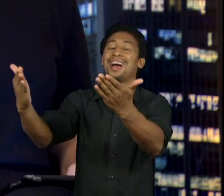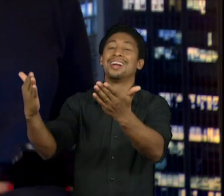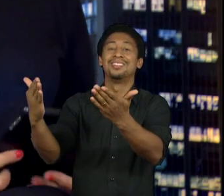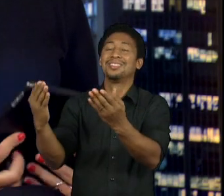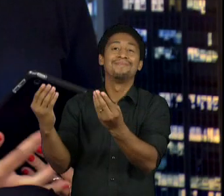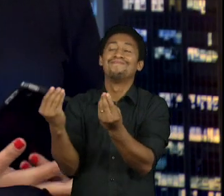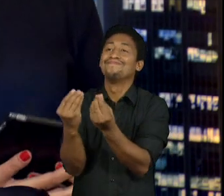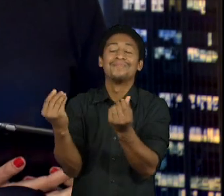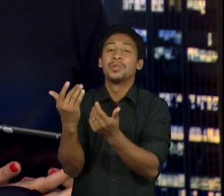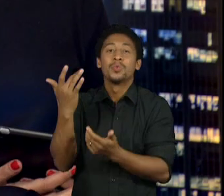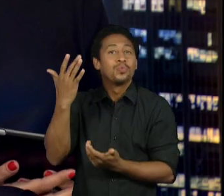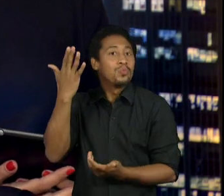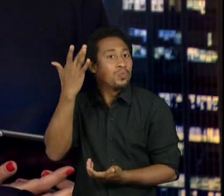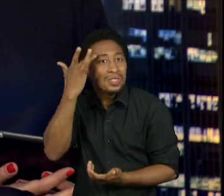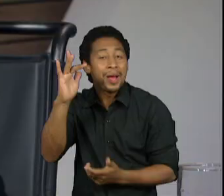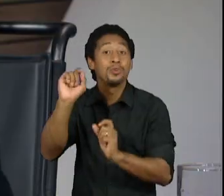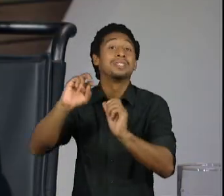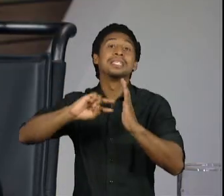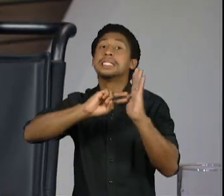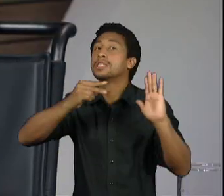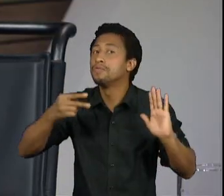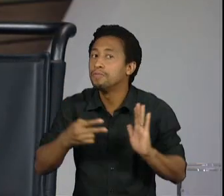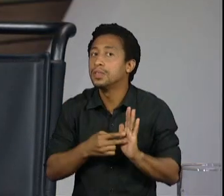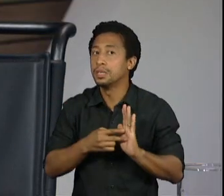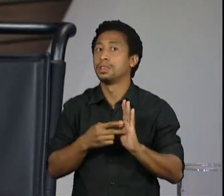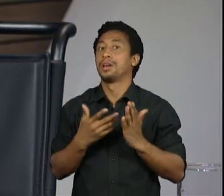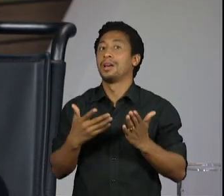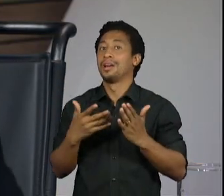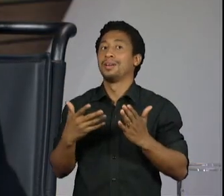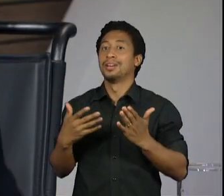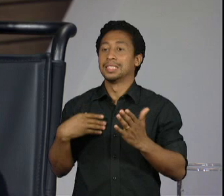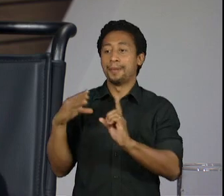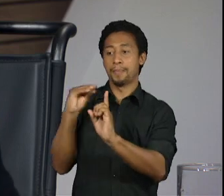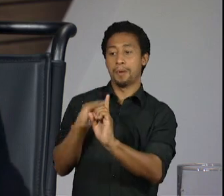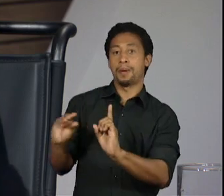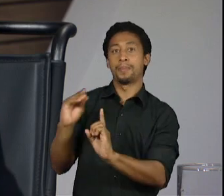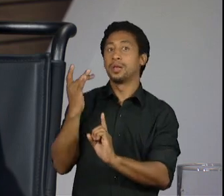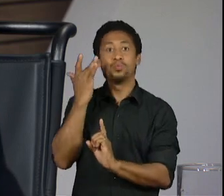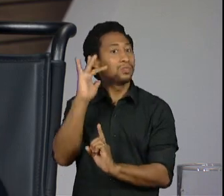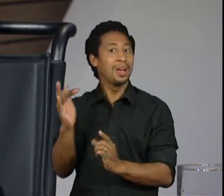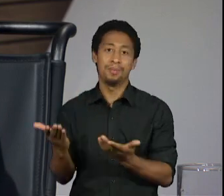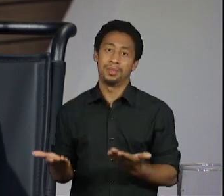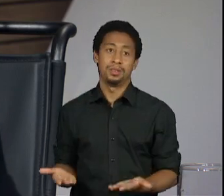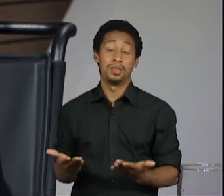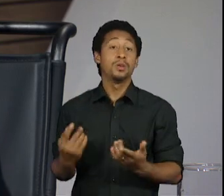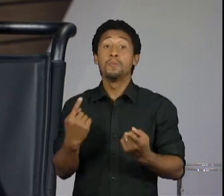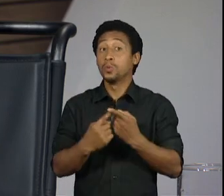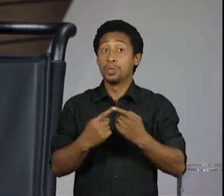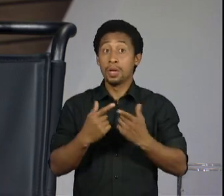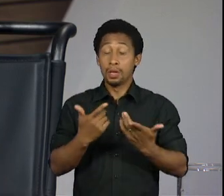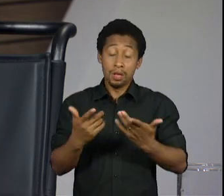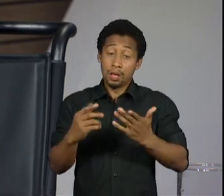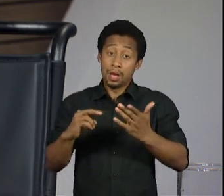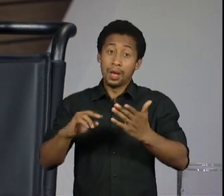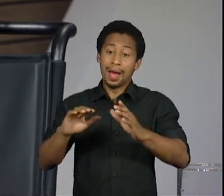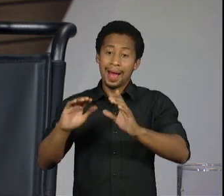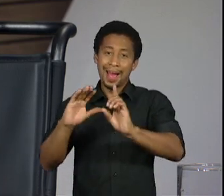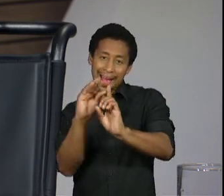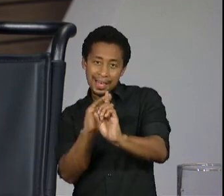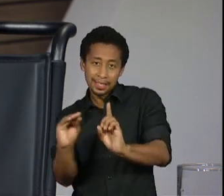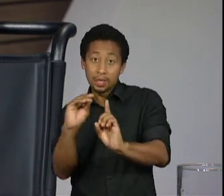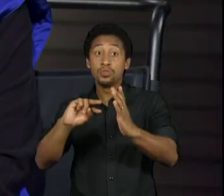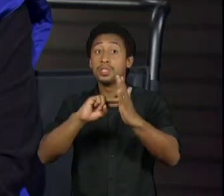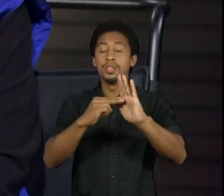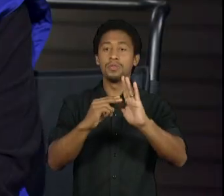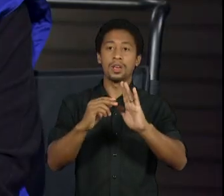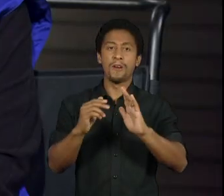desejo. Não, o assédio ele acontece por uma relação de poder, porque aquele homem, ele tem o poder de fazer isso e de praticar essa violência